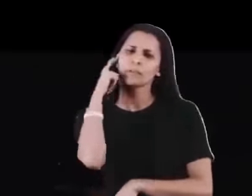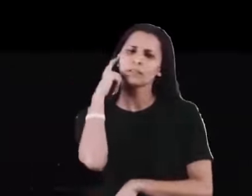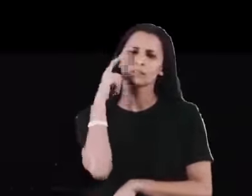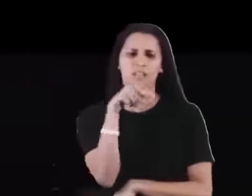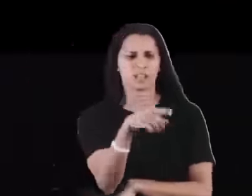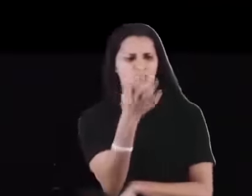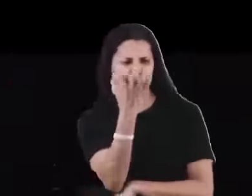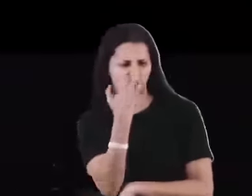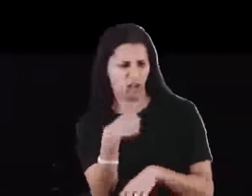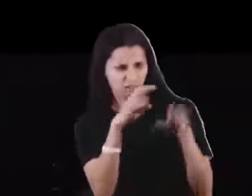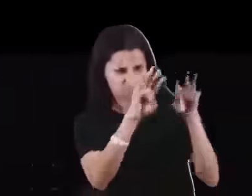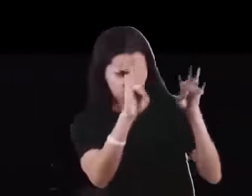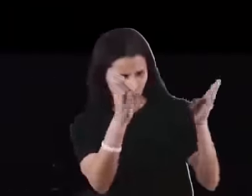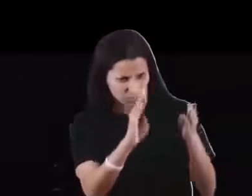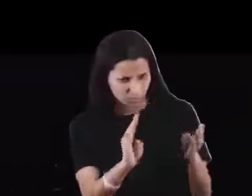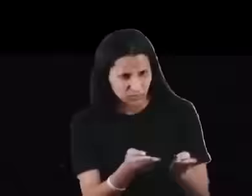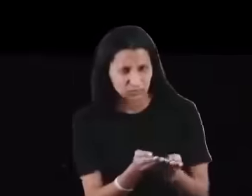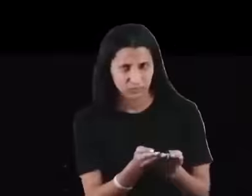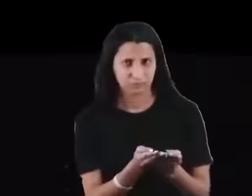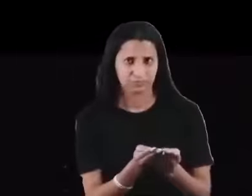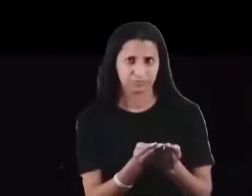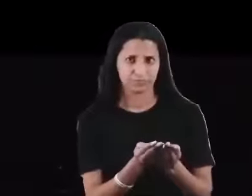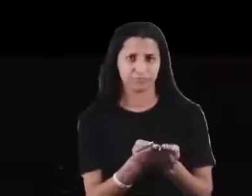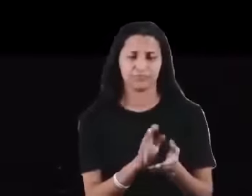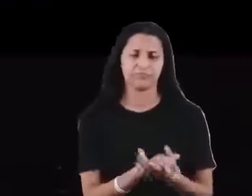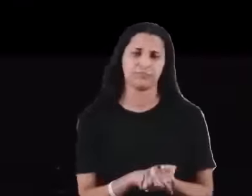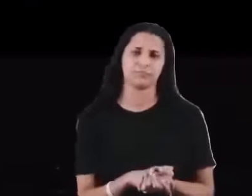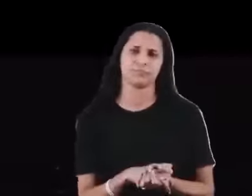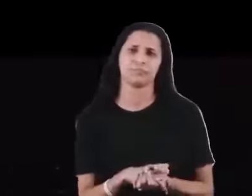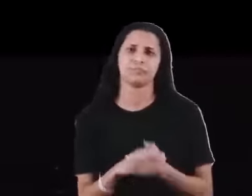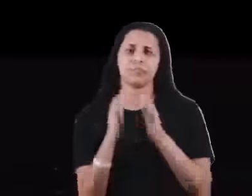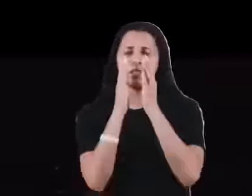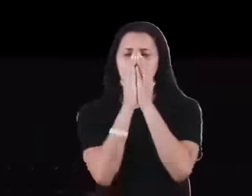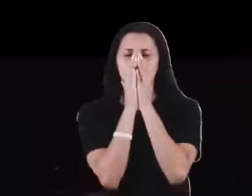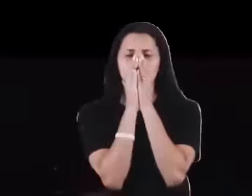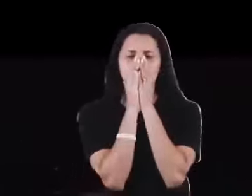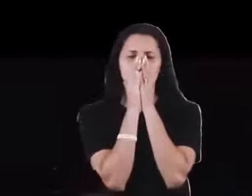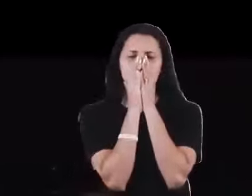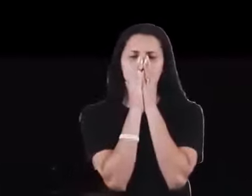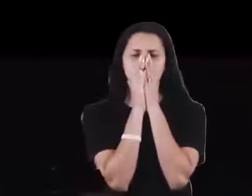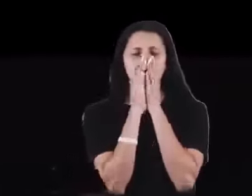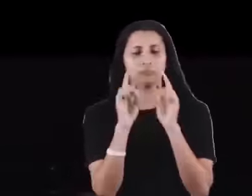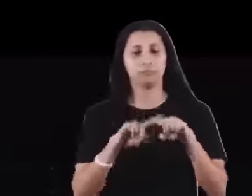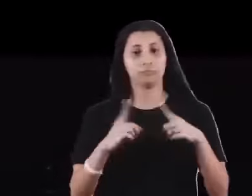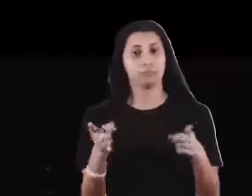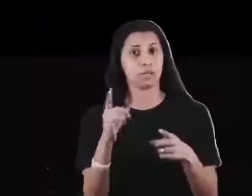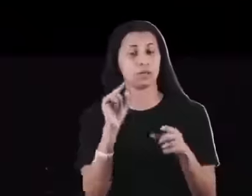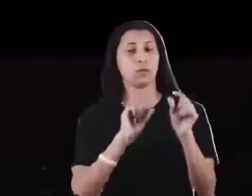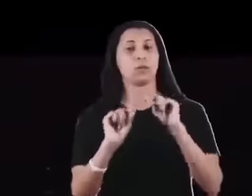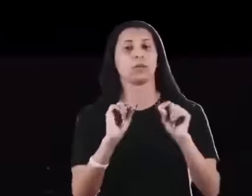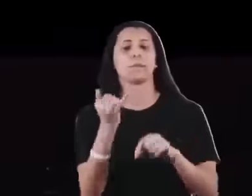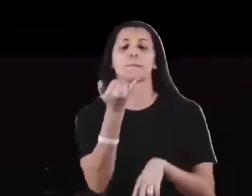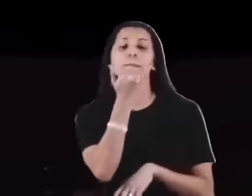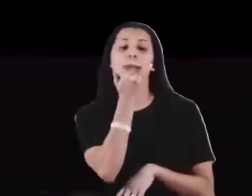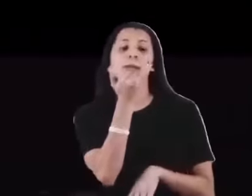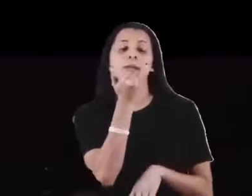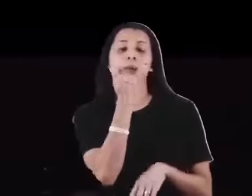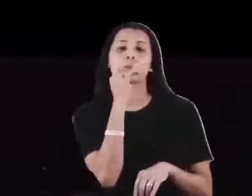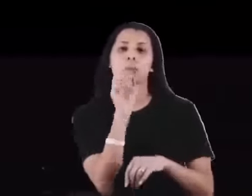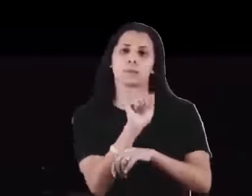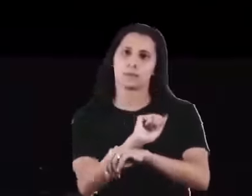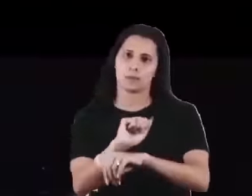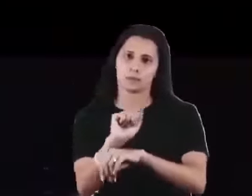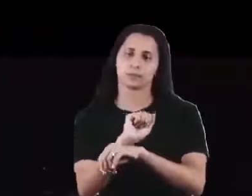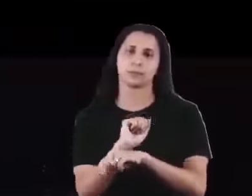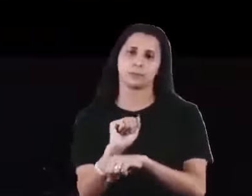maldita vasilha daquele o Dri é mas ela perde o o Abraão e o fato dela ter